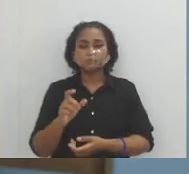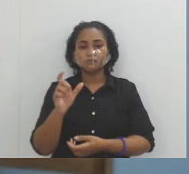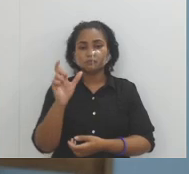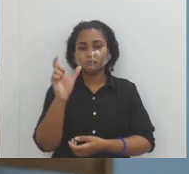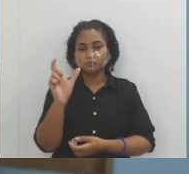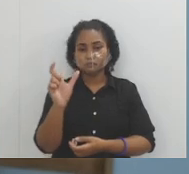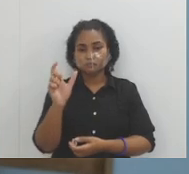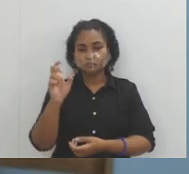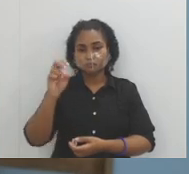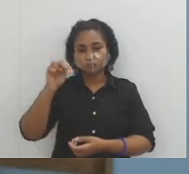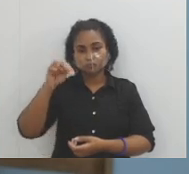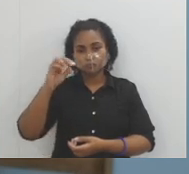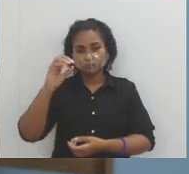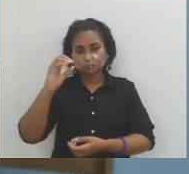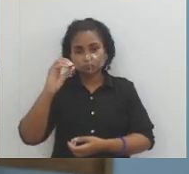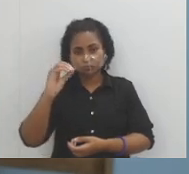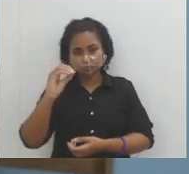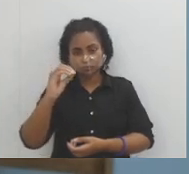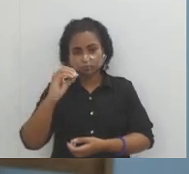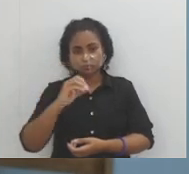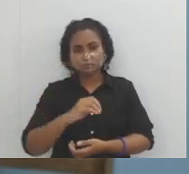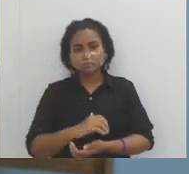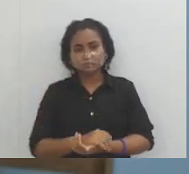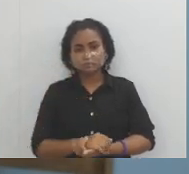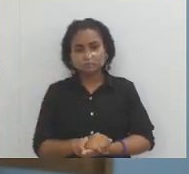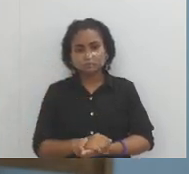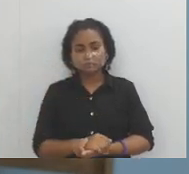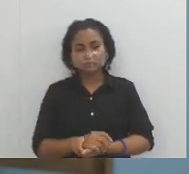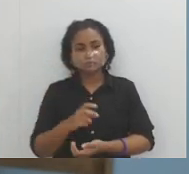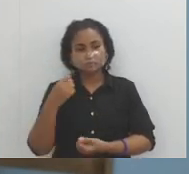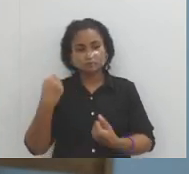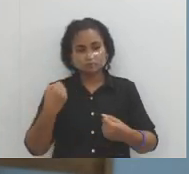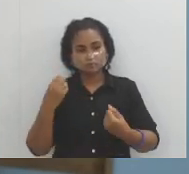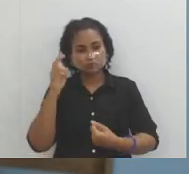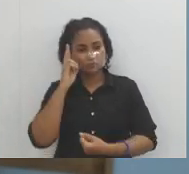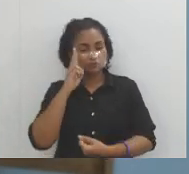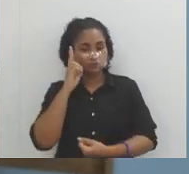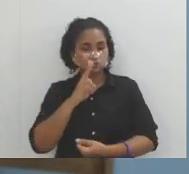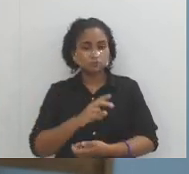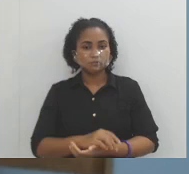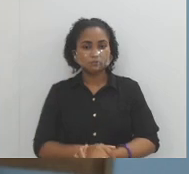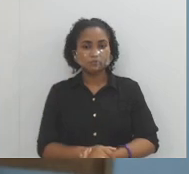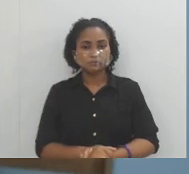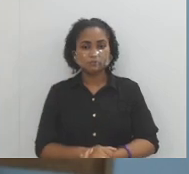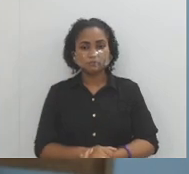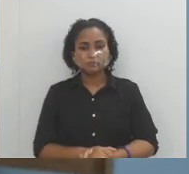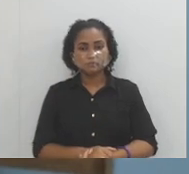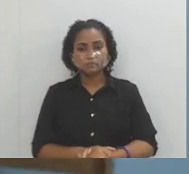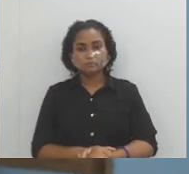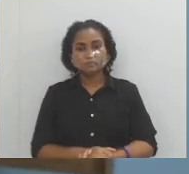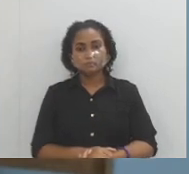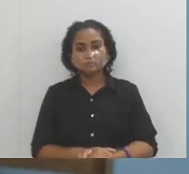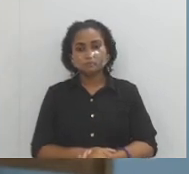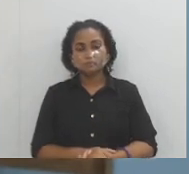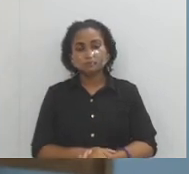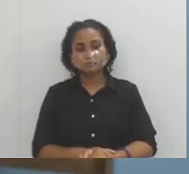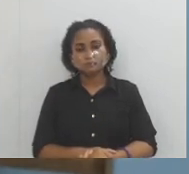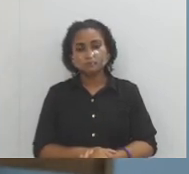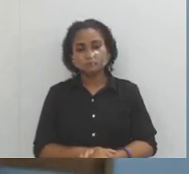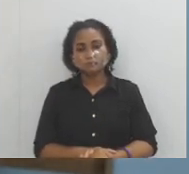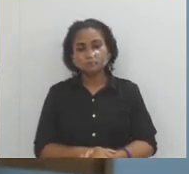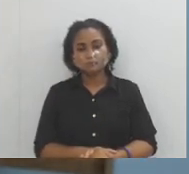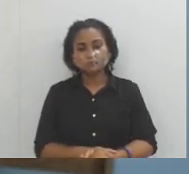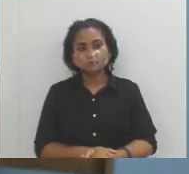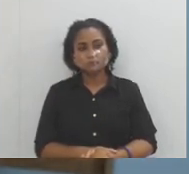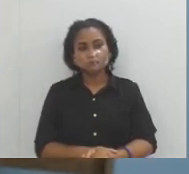a contração da preposição. Você precisa se lembrar disso. Preposição em com artigo o. Tá certo? Então, eu